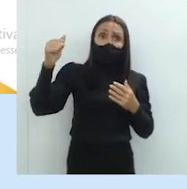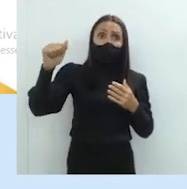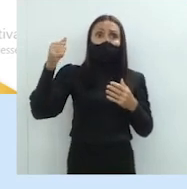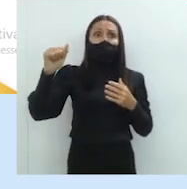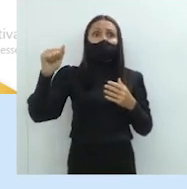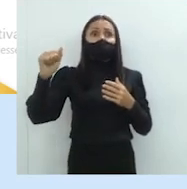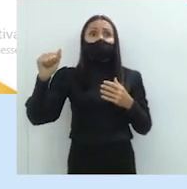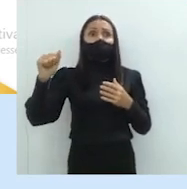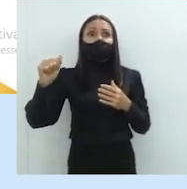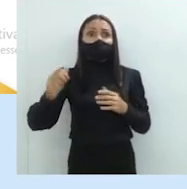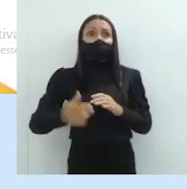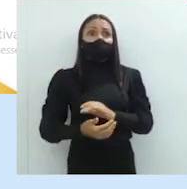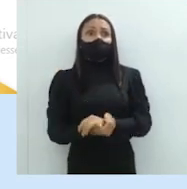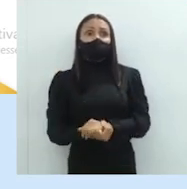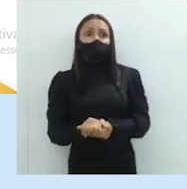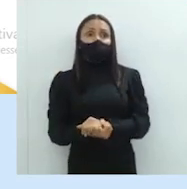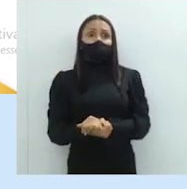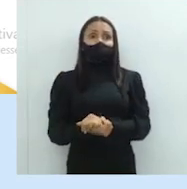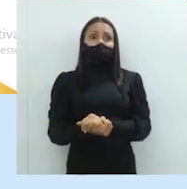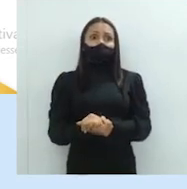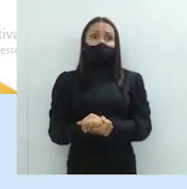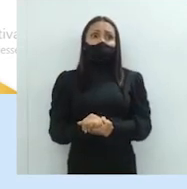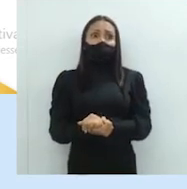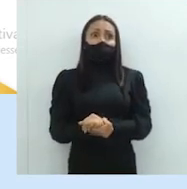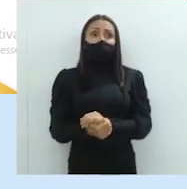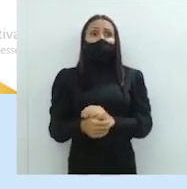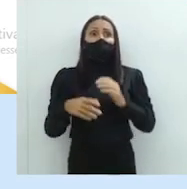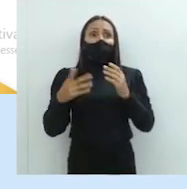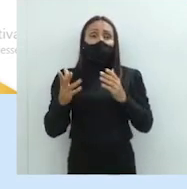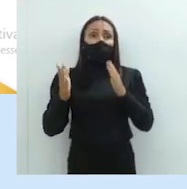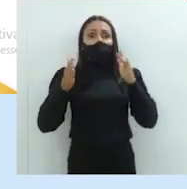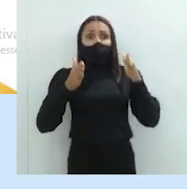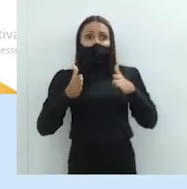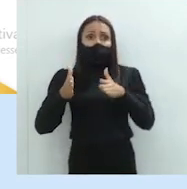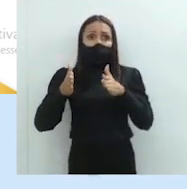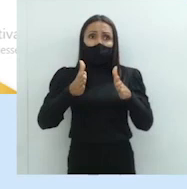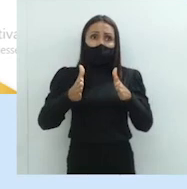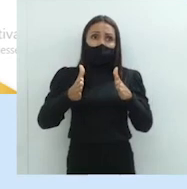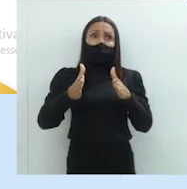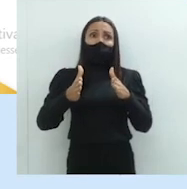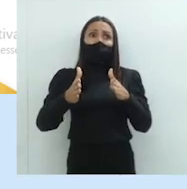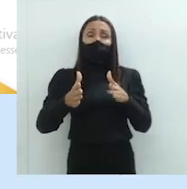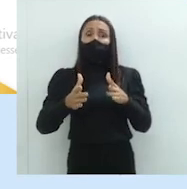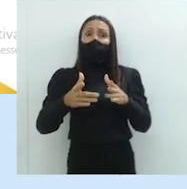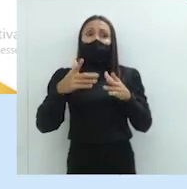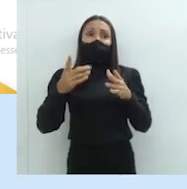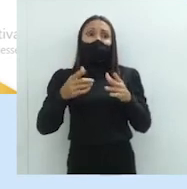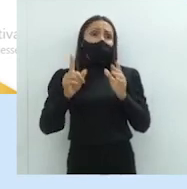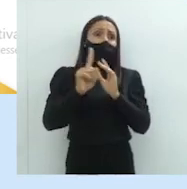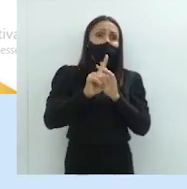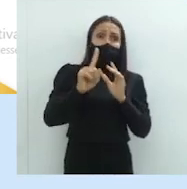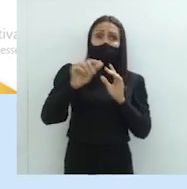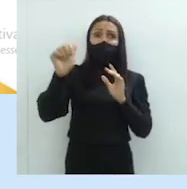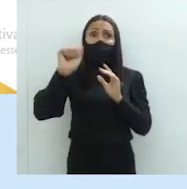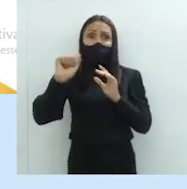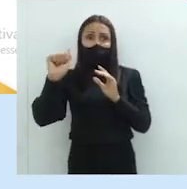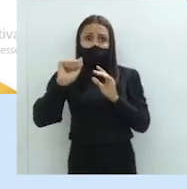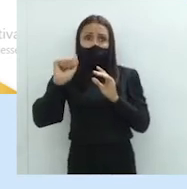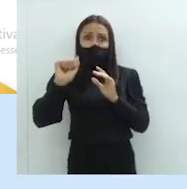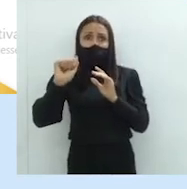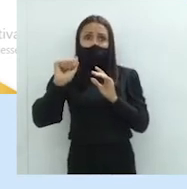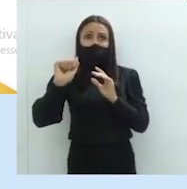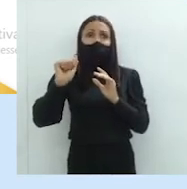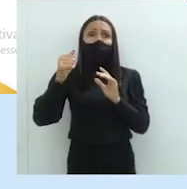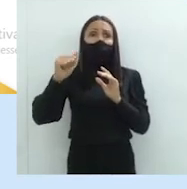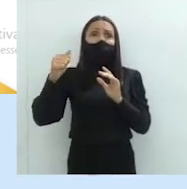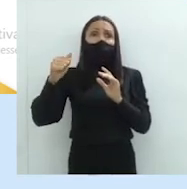argentina de Corrientes, com a passagem negada pelos argentinos sob